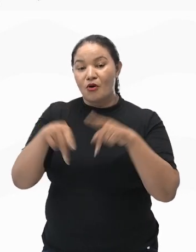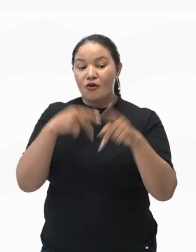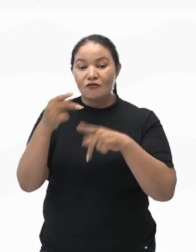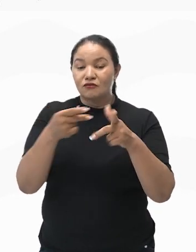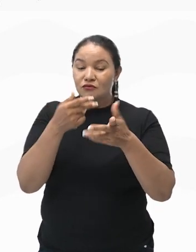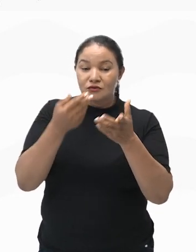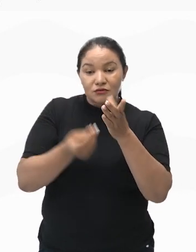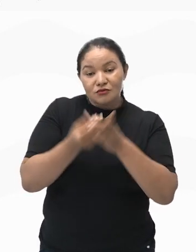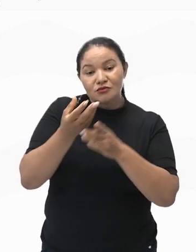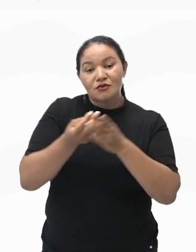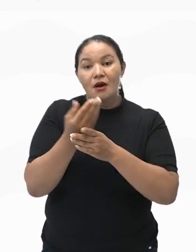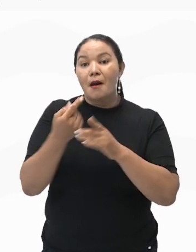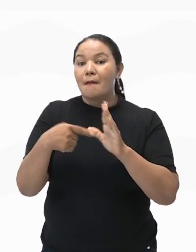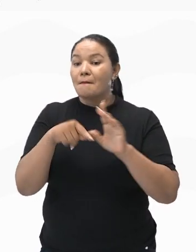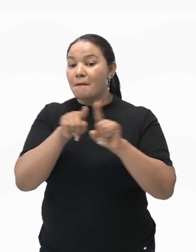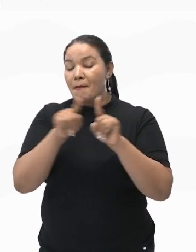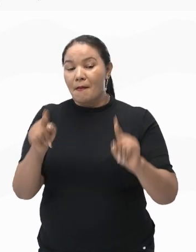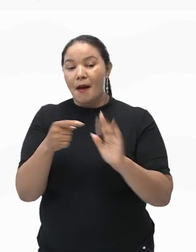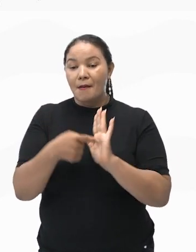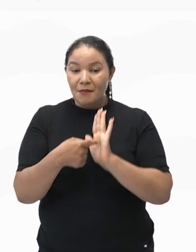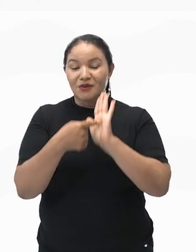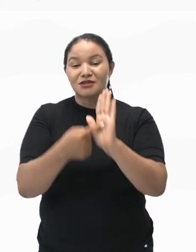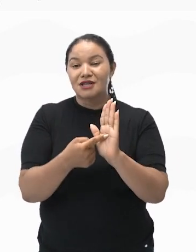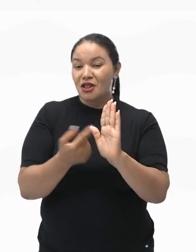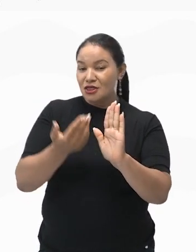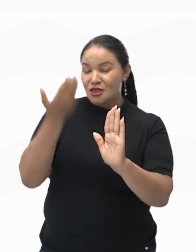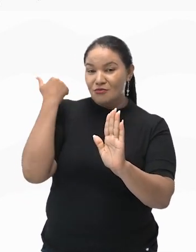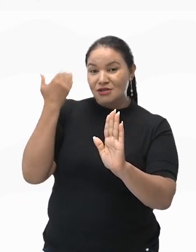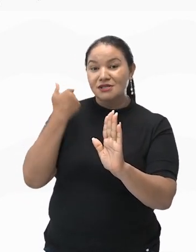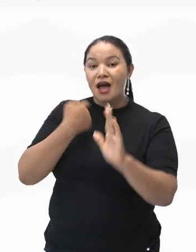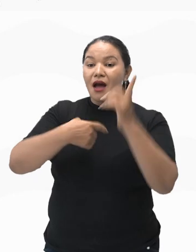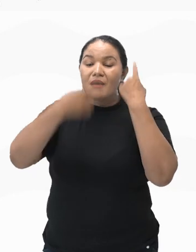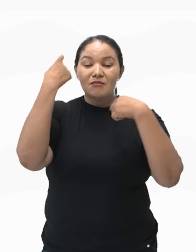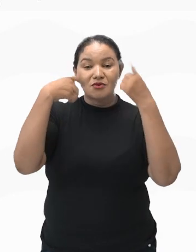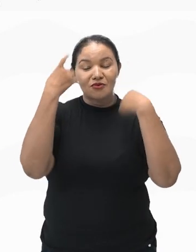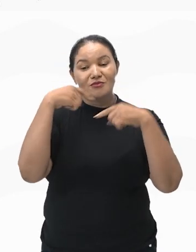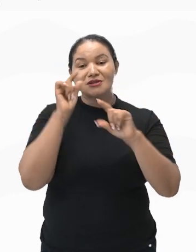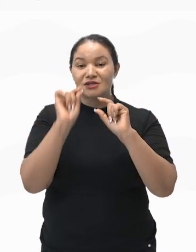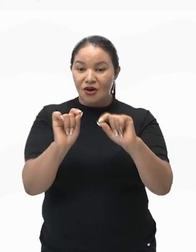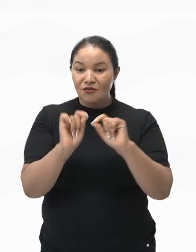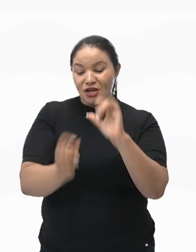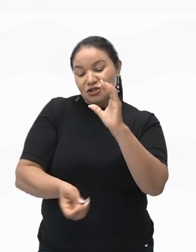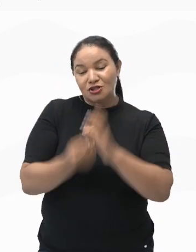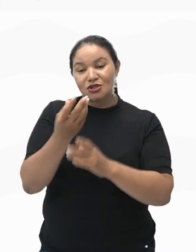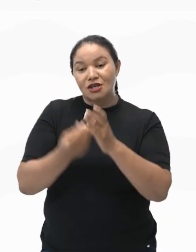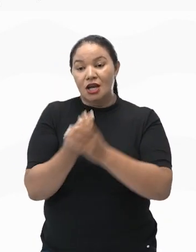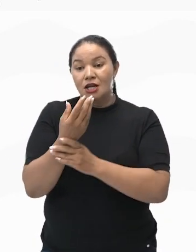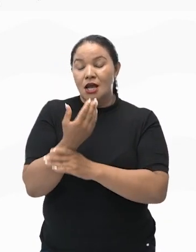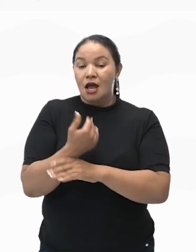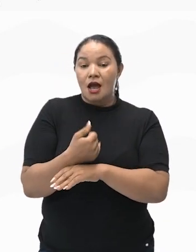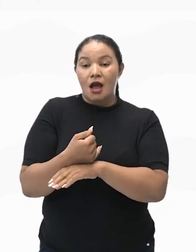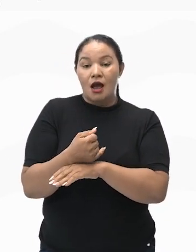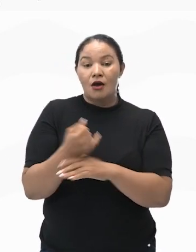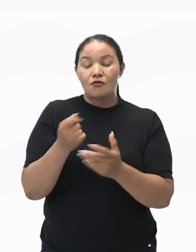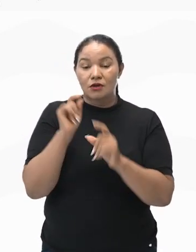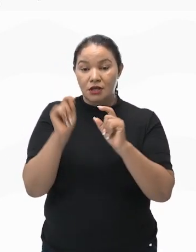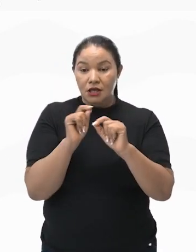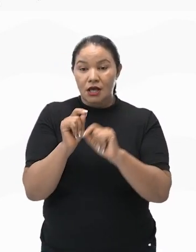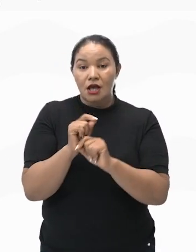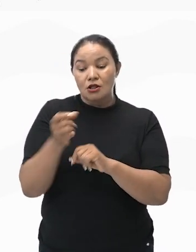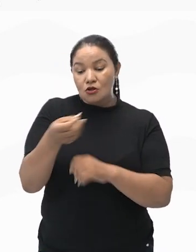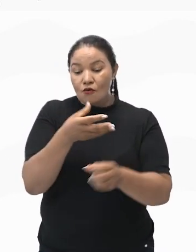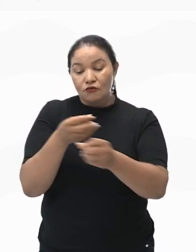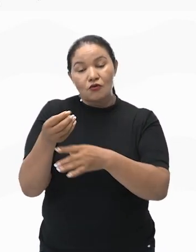mas assim, é só para mostrar que naquela época já havia preocupação e que há uma constante atualização. E qual